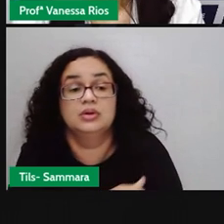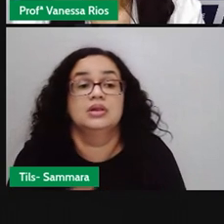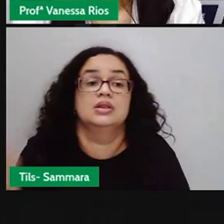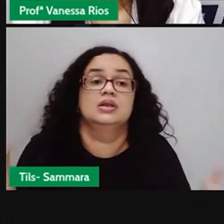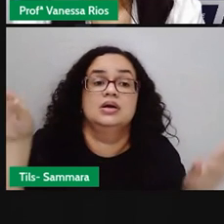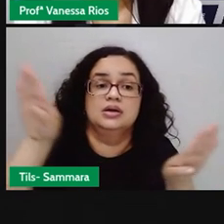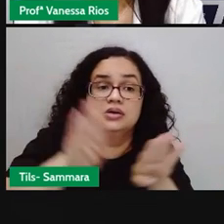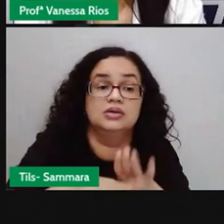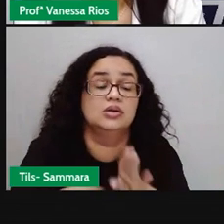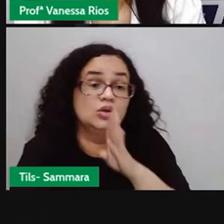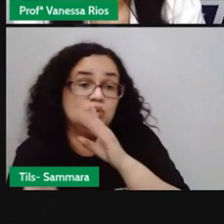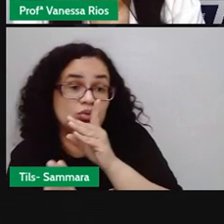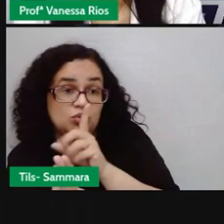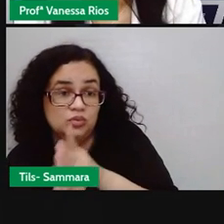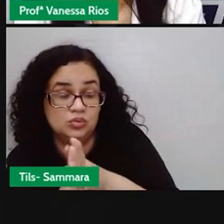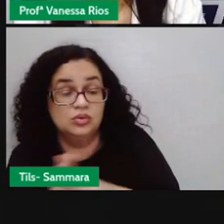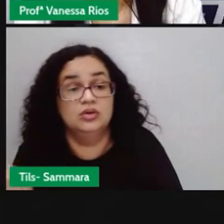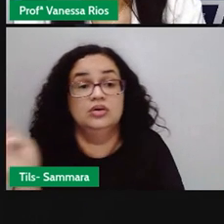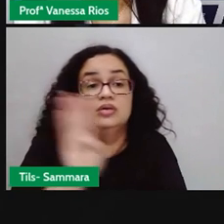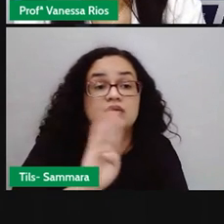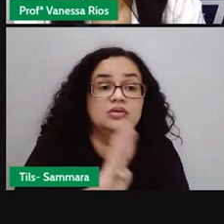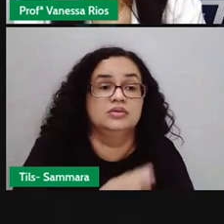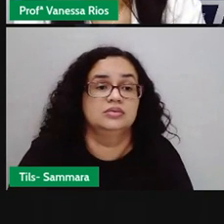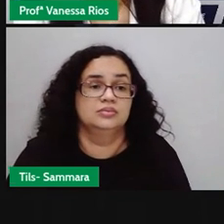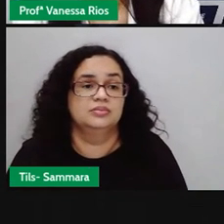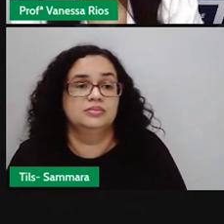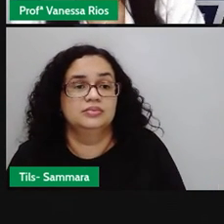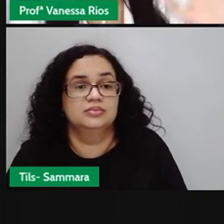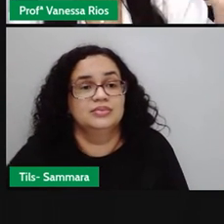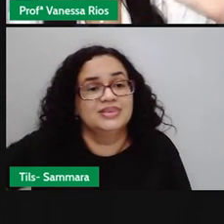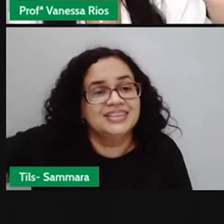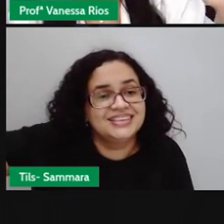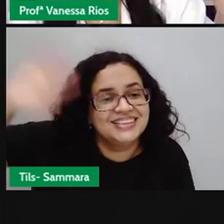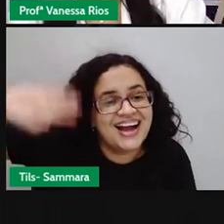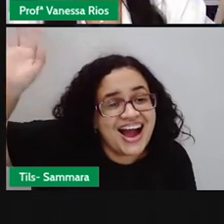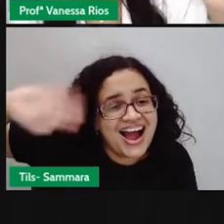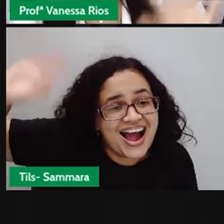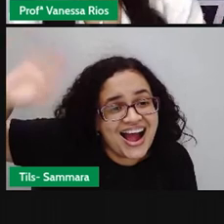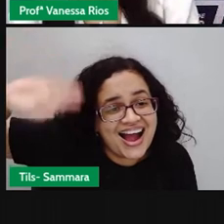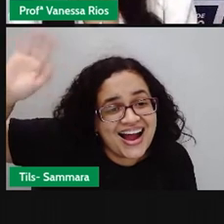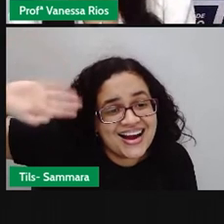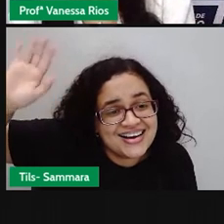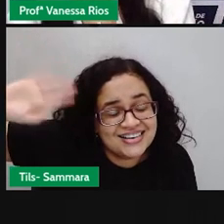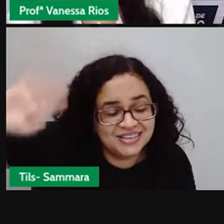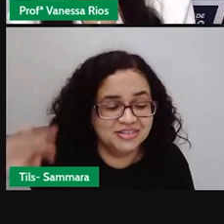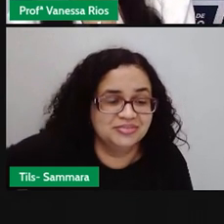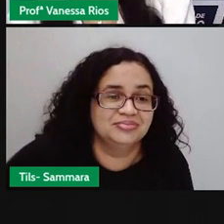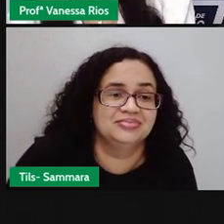termina aqui e a gente se encontra no próximo momento, tá certo? Ó, tchau, tchau.